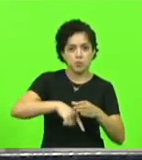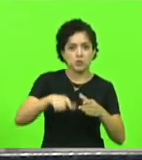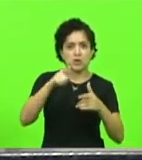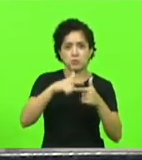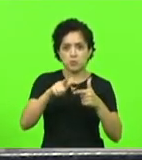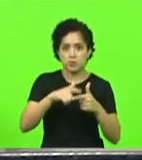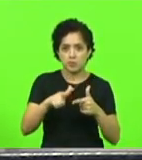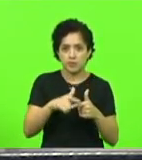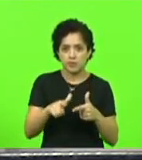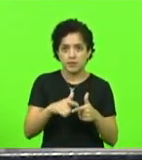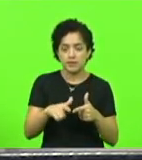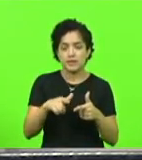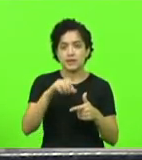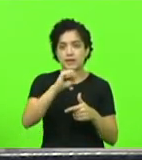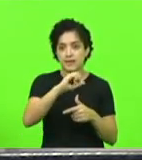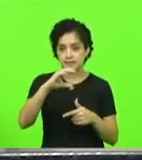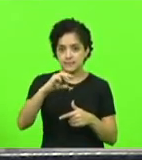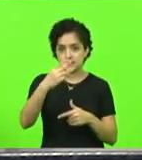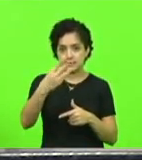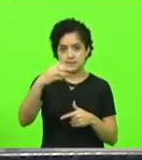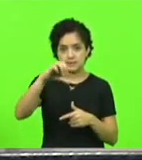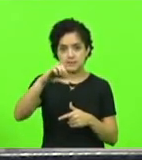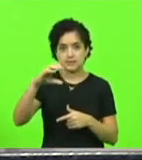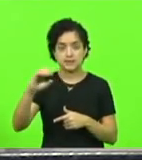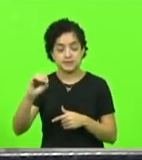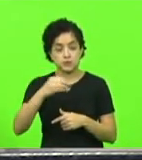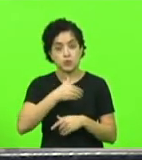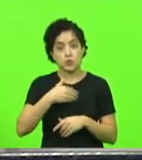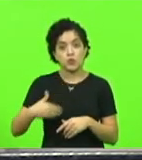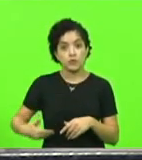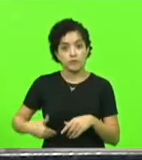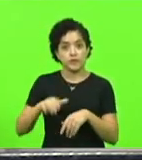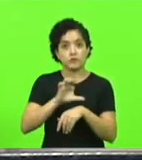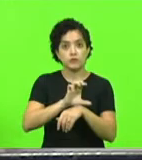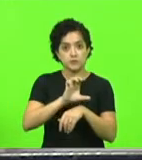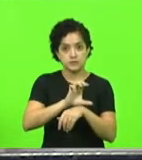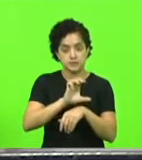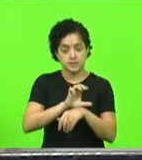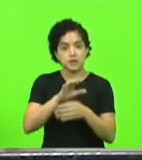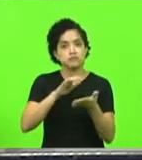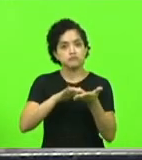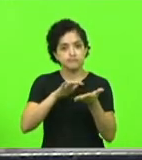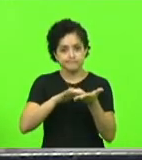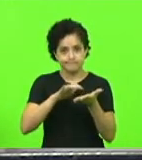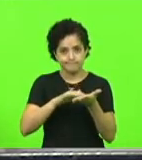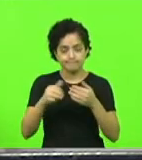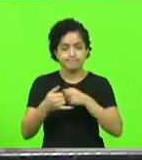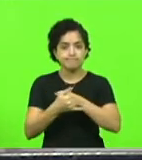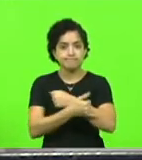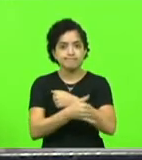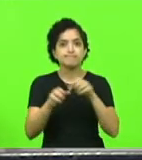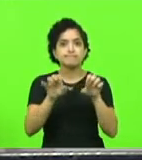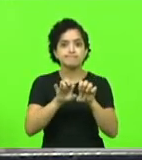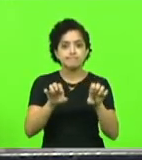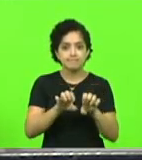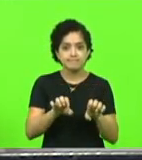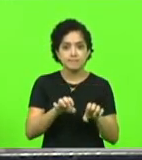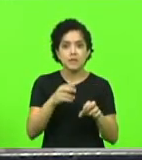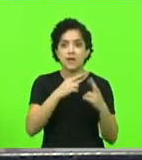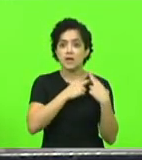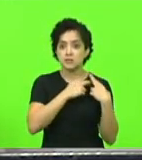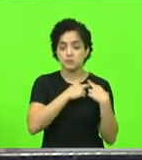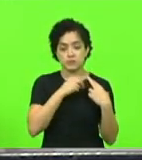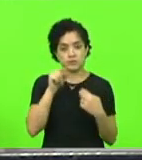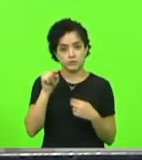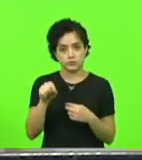cratera. SC-390, governo do estado, Tiago, secretário de infraestrutura, essa é a responsabilidade de